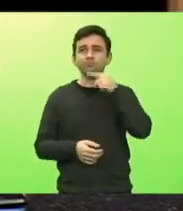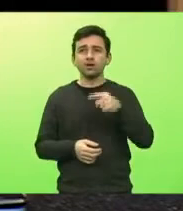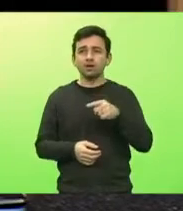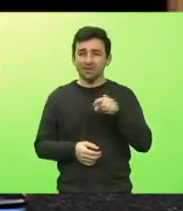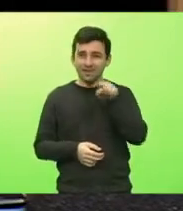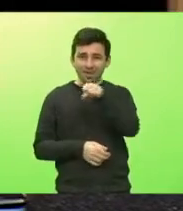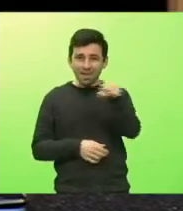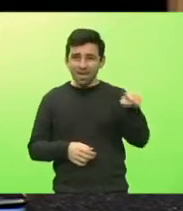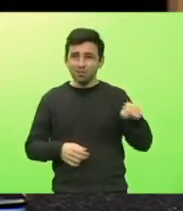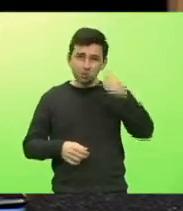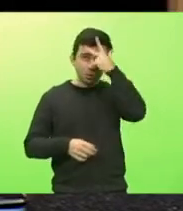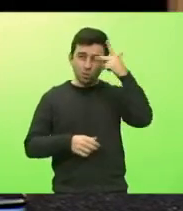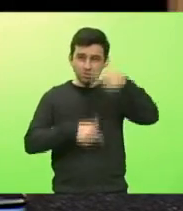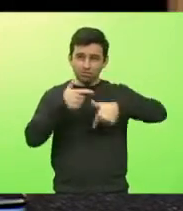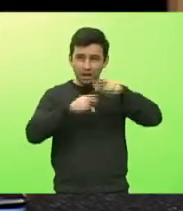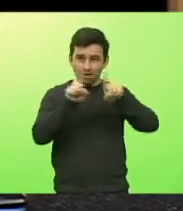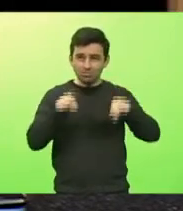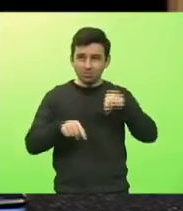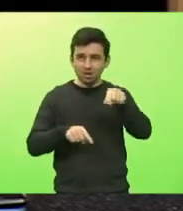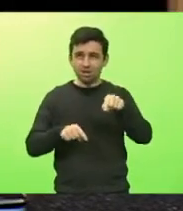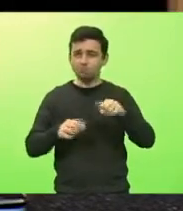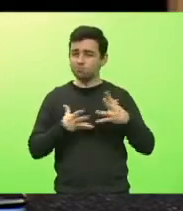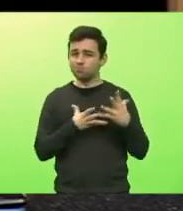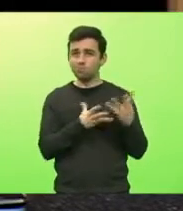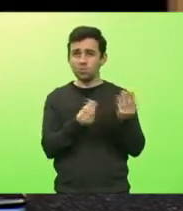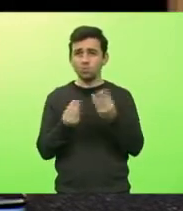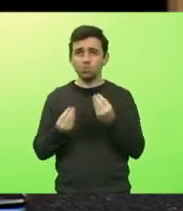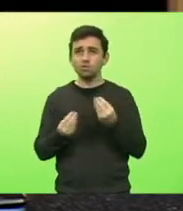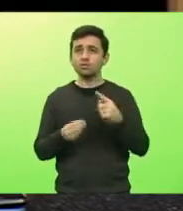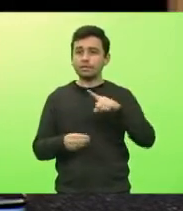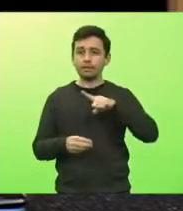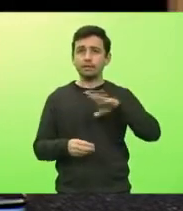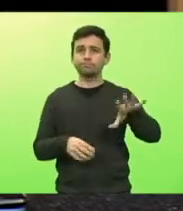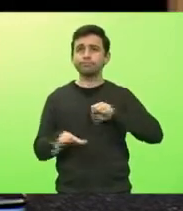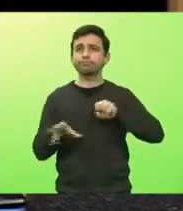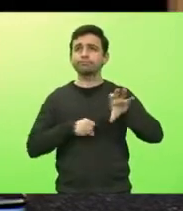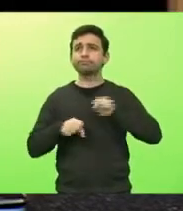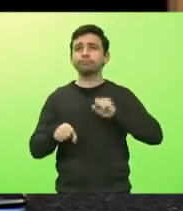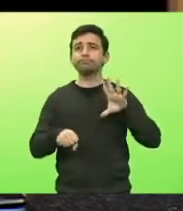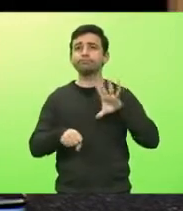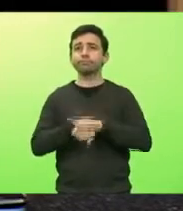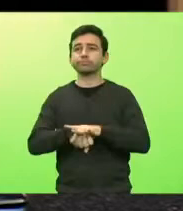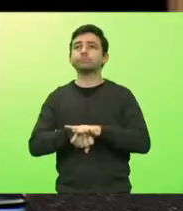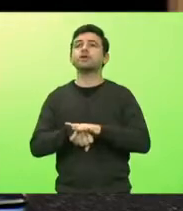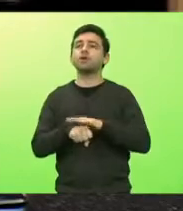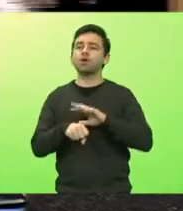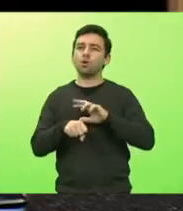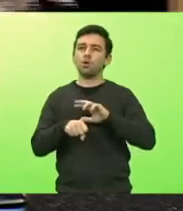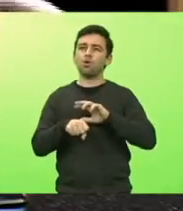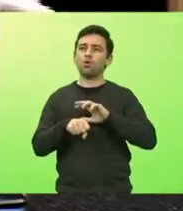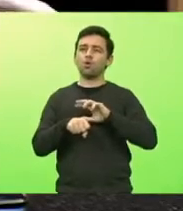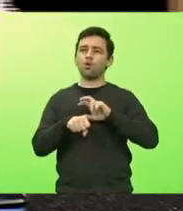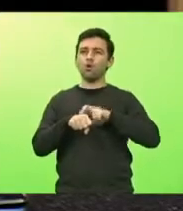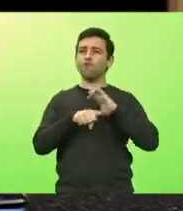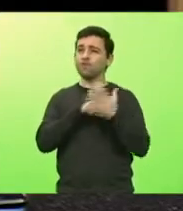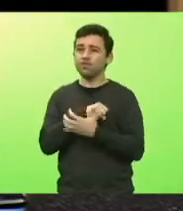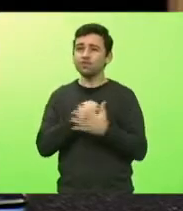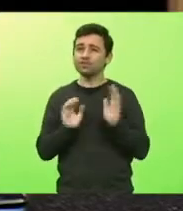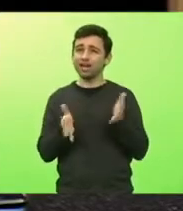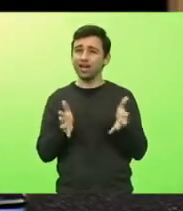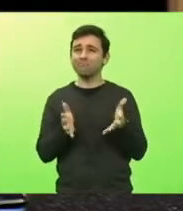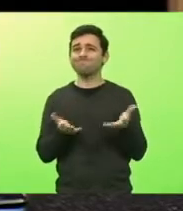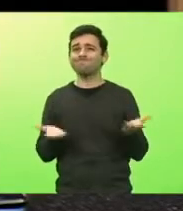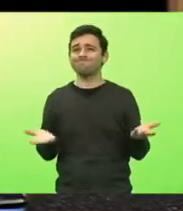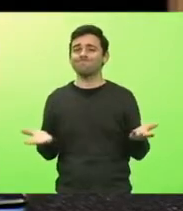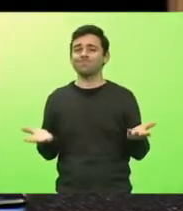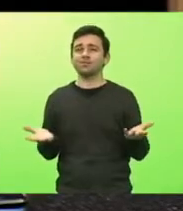hospital regional, muitos estão com Covid. Existem servidores que estão na UTI, no leito de UTI Covid. Precisamos